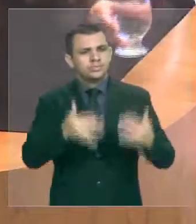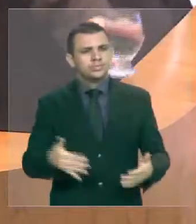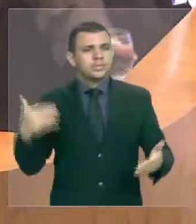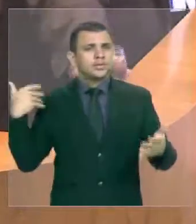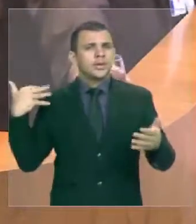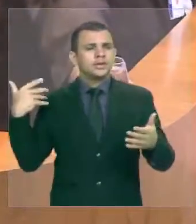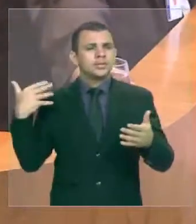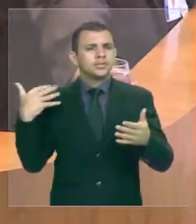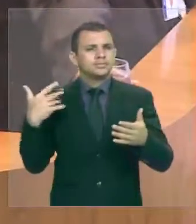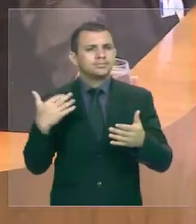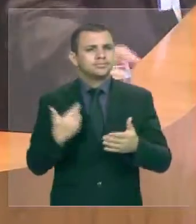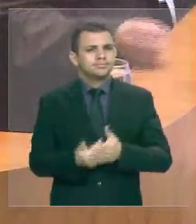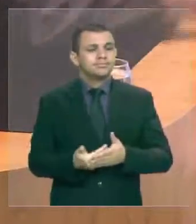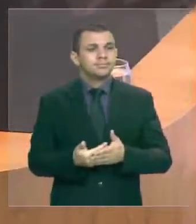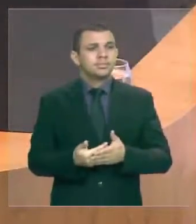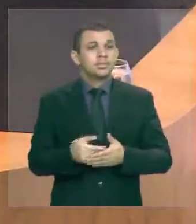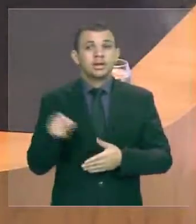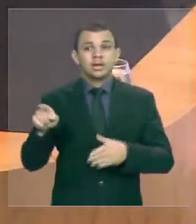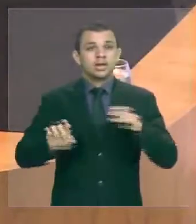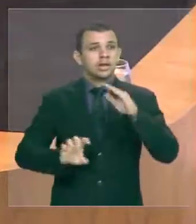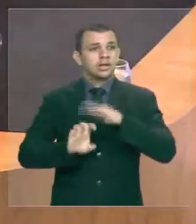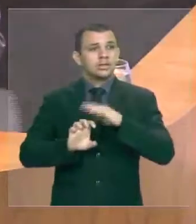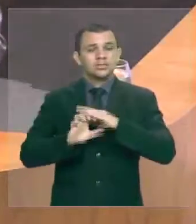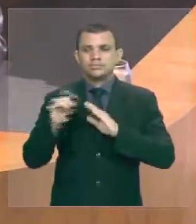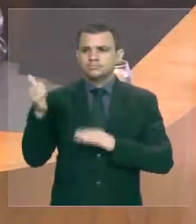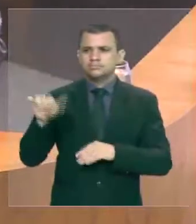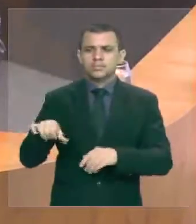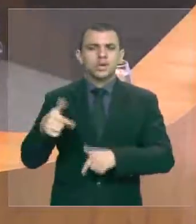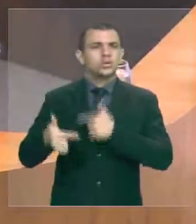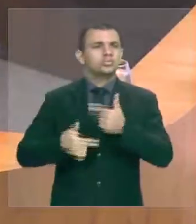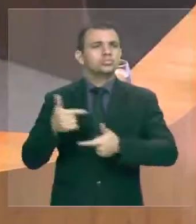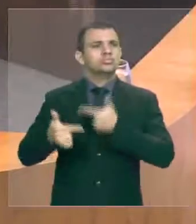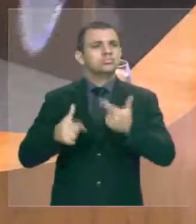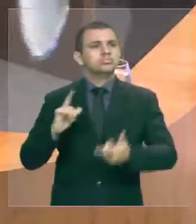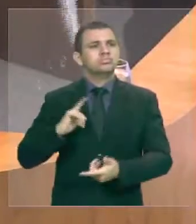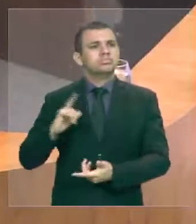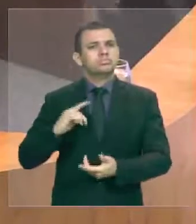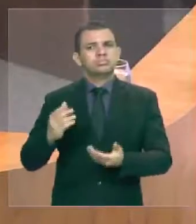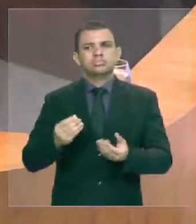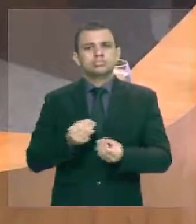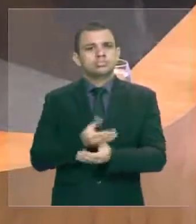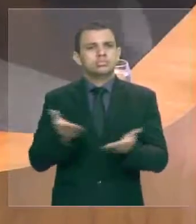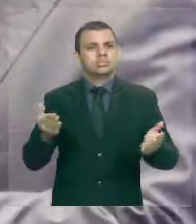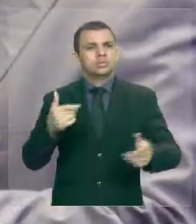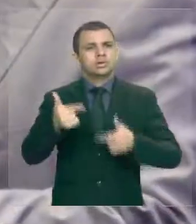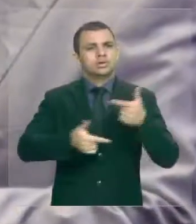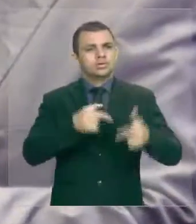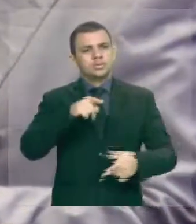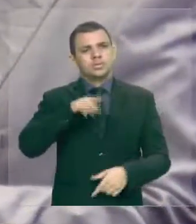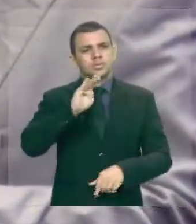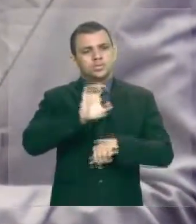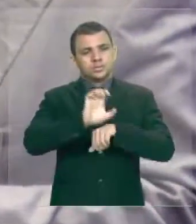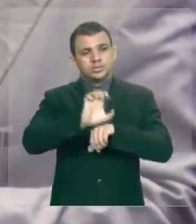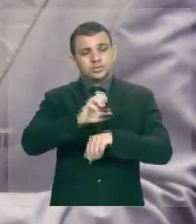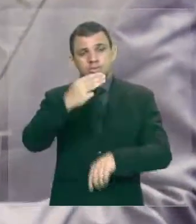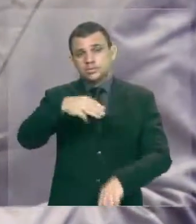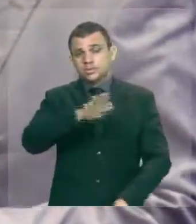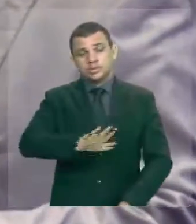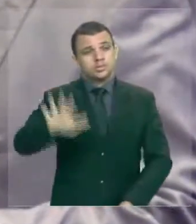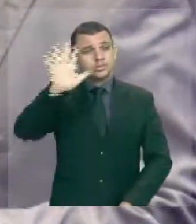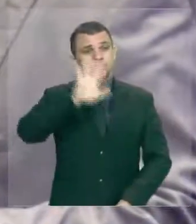pior atuação empresarial em concessão de serviço público do Maranhão